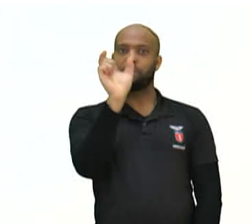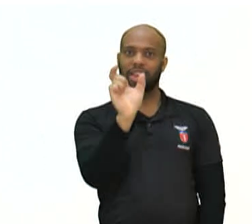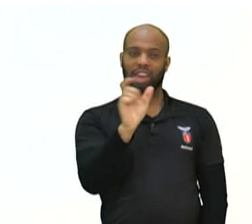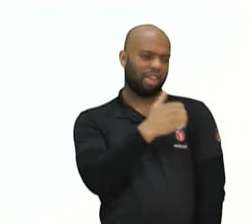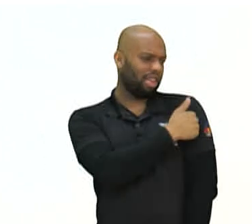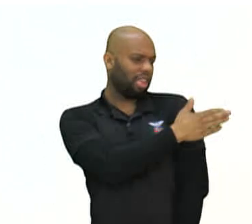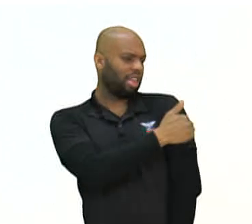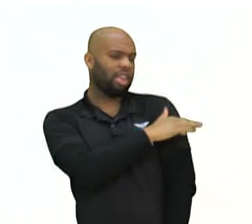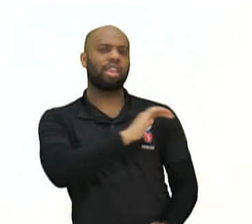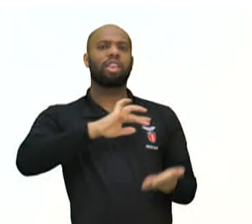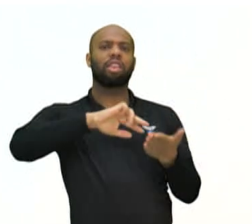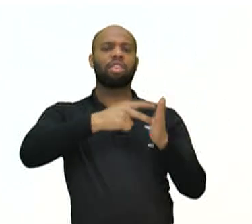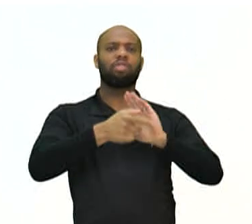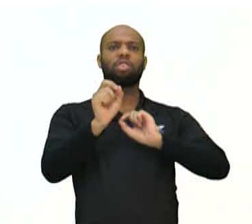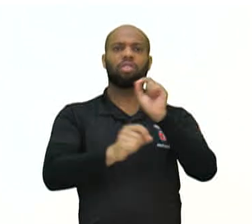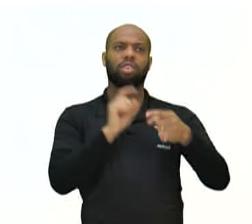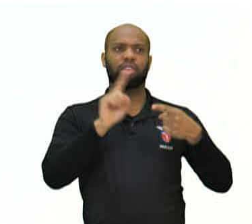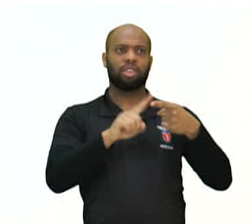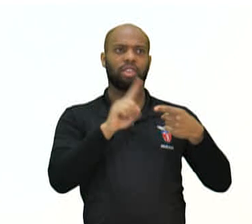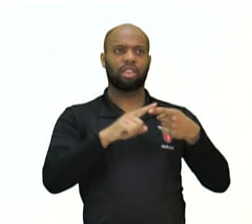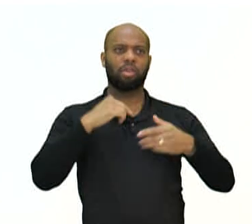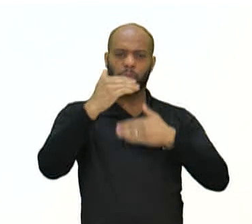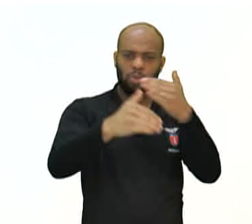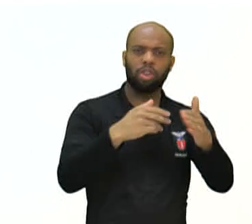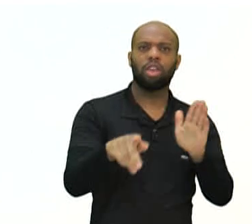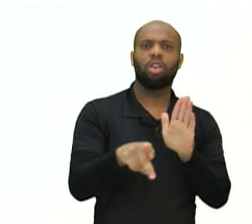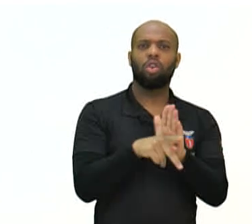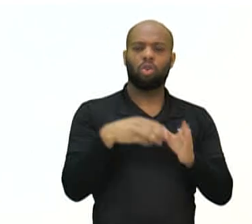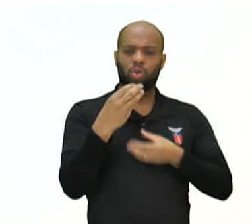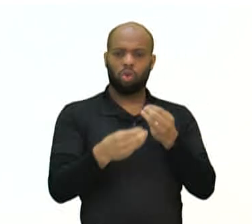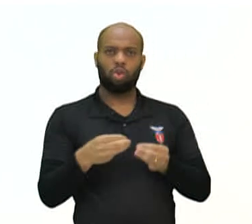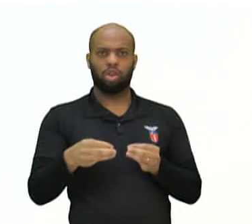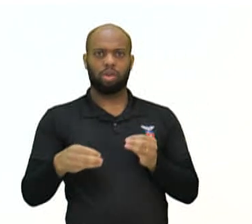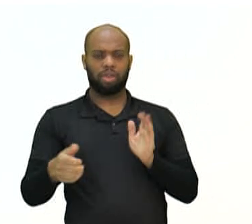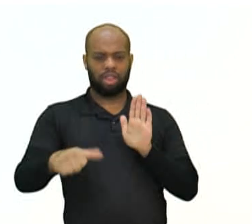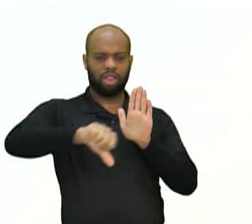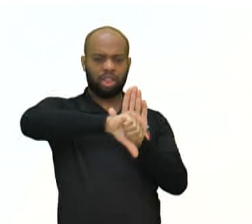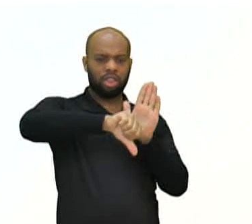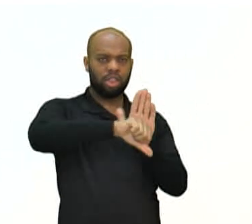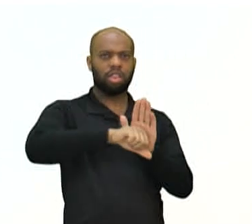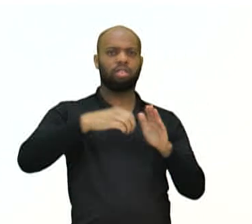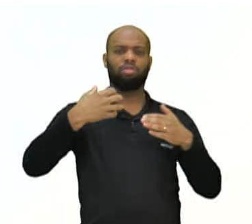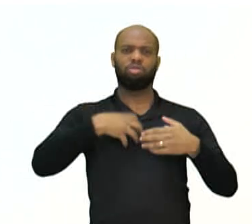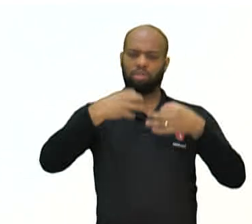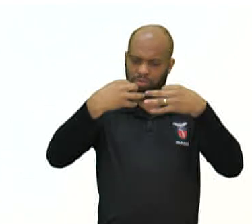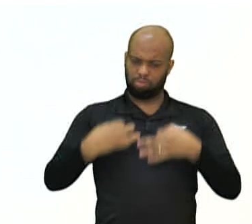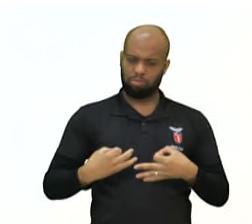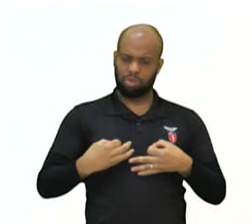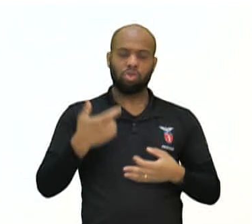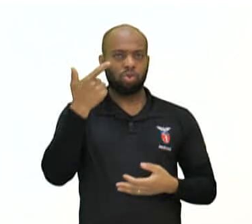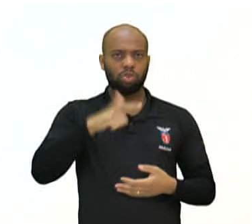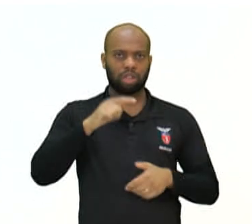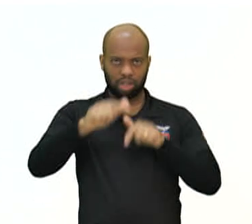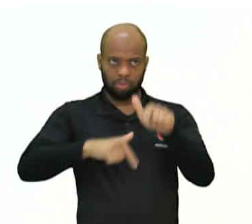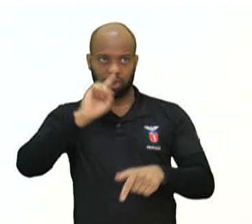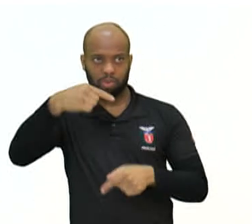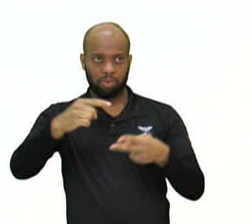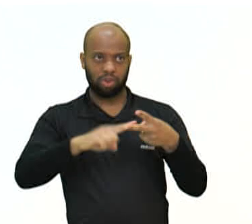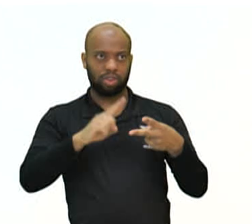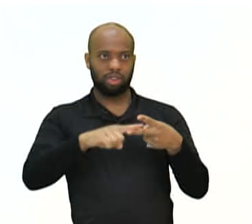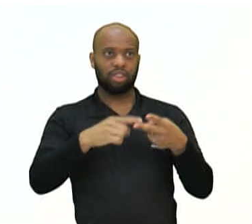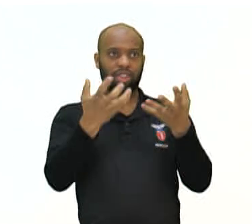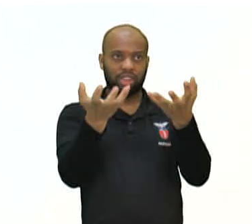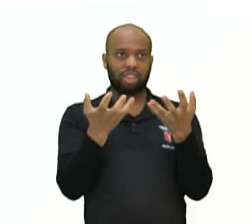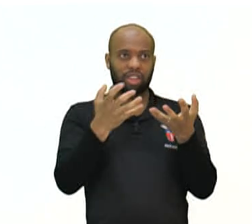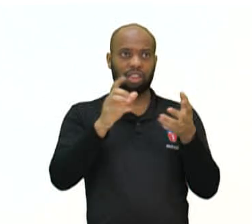discriminação significa: letra A, o processo pelo qual um criminoso faz-se honesto e produtivo. B, a remoção de preconceitos